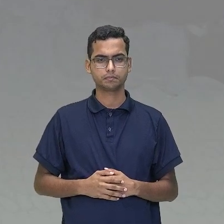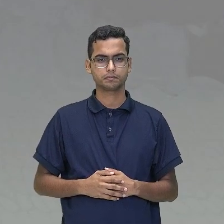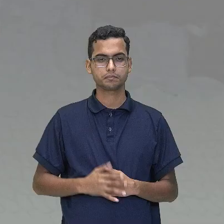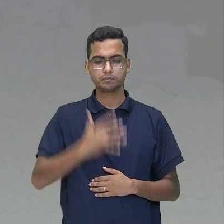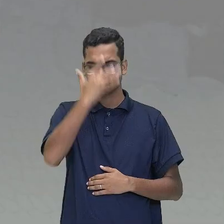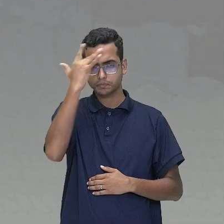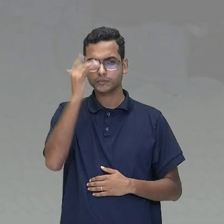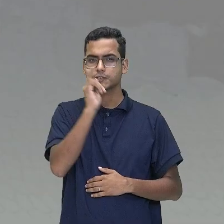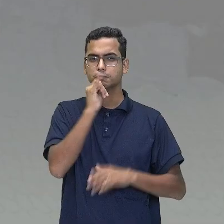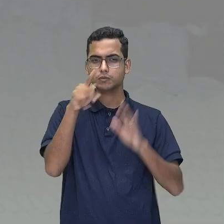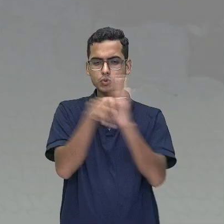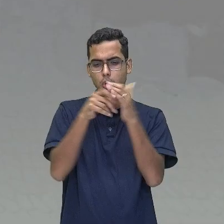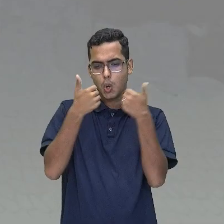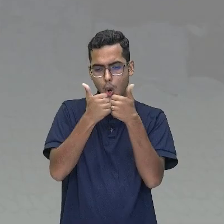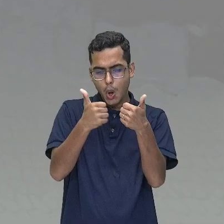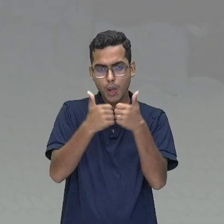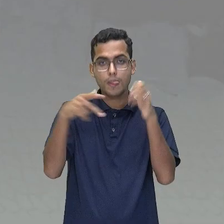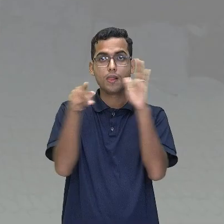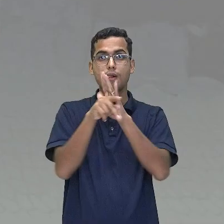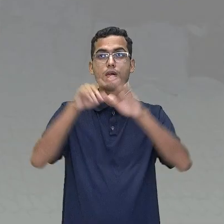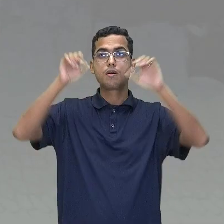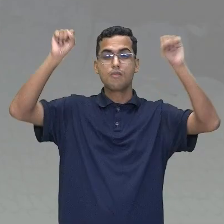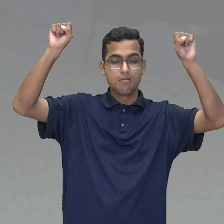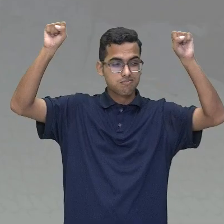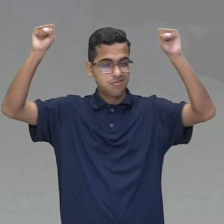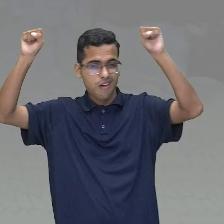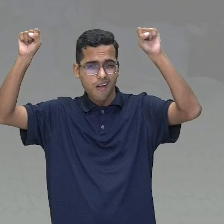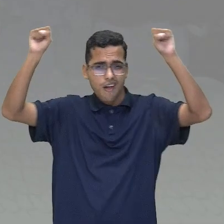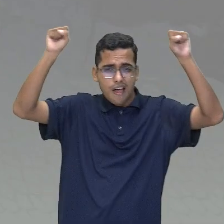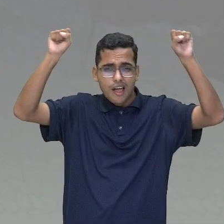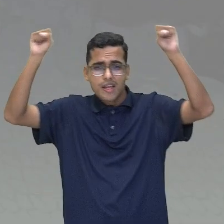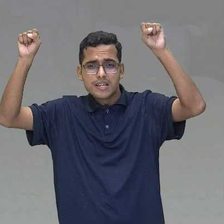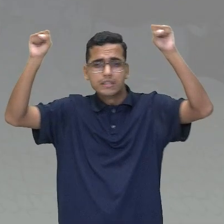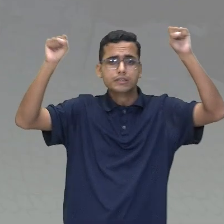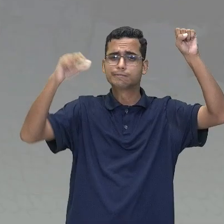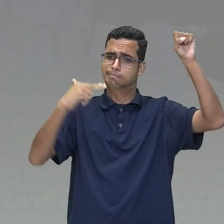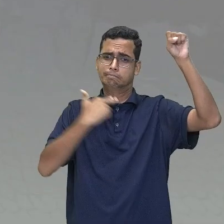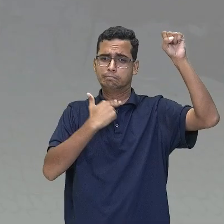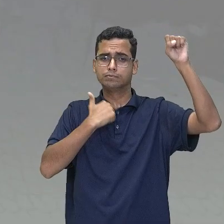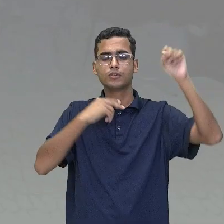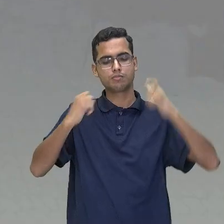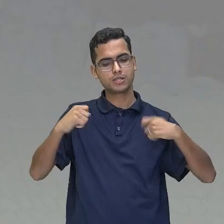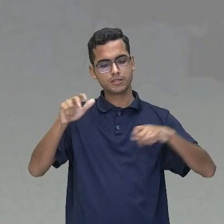do ônibus, aí elas precisam sentar, né? Então,